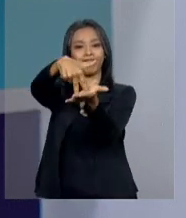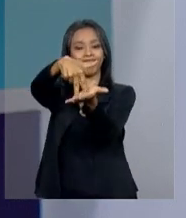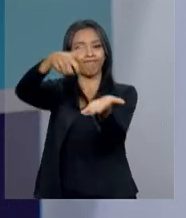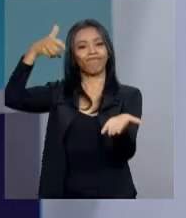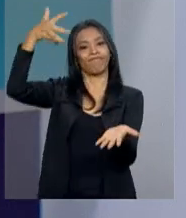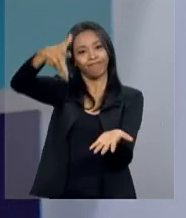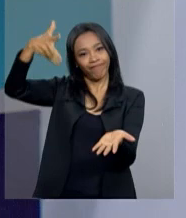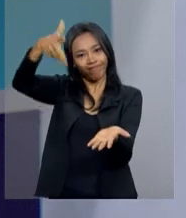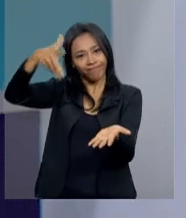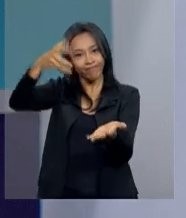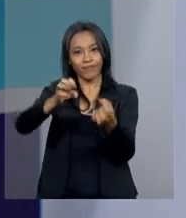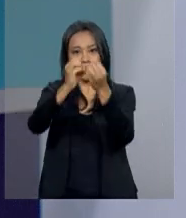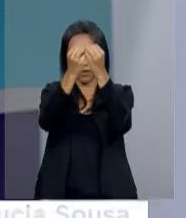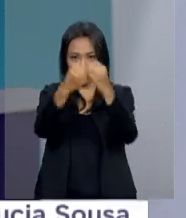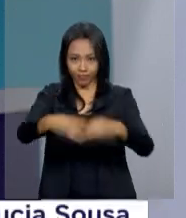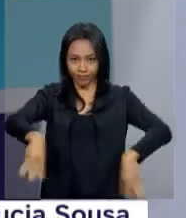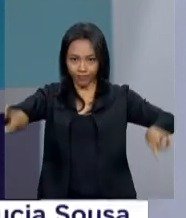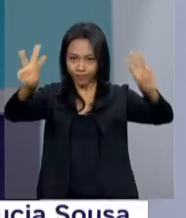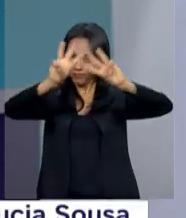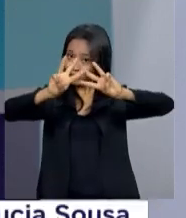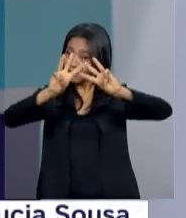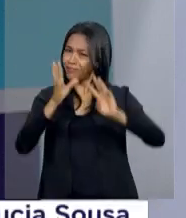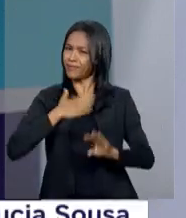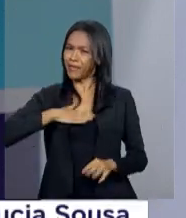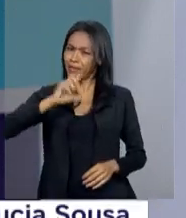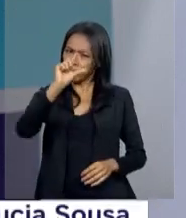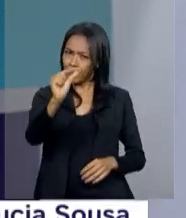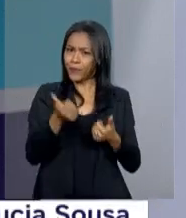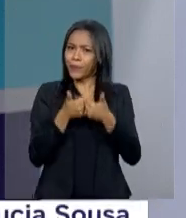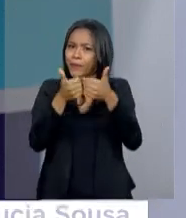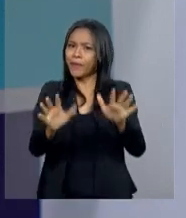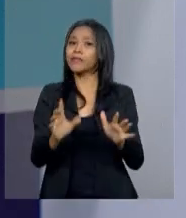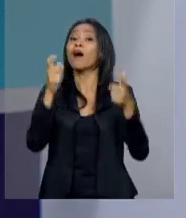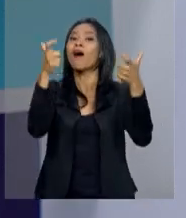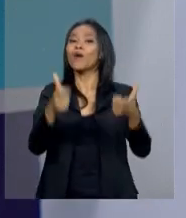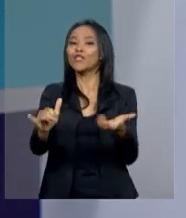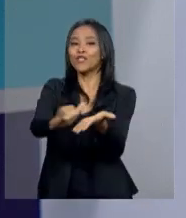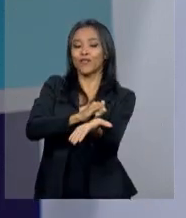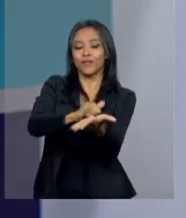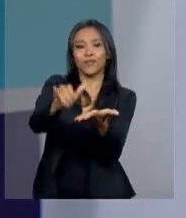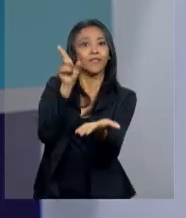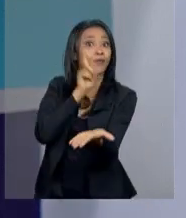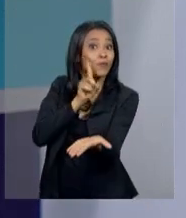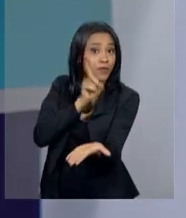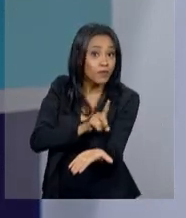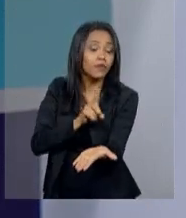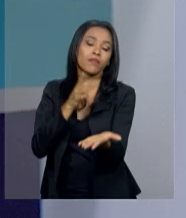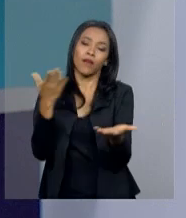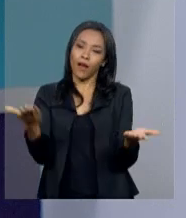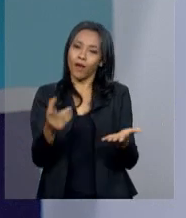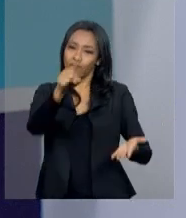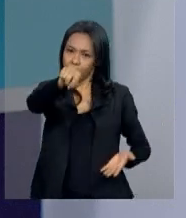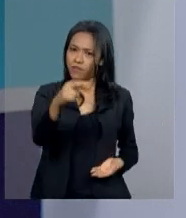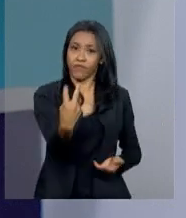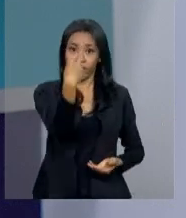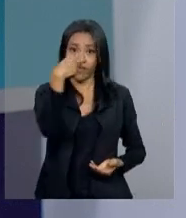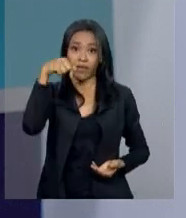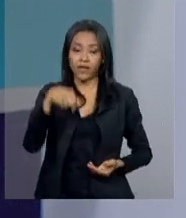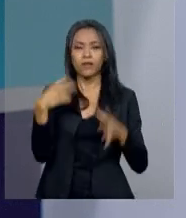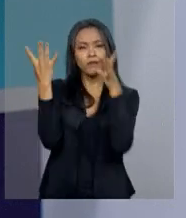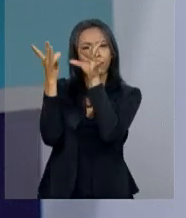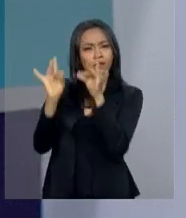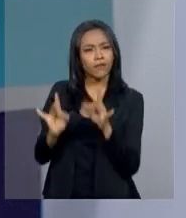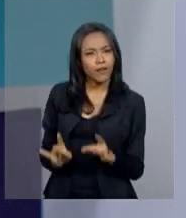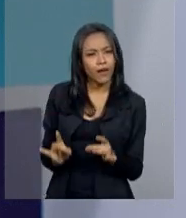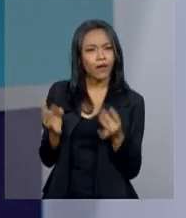das Nações Unidas, que começa daqui a pouquinho em Nova York, nos Estados Unidos. A partir de agora, você acompanha aqui na NBR os detalhes